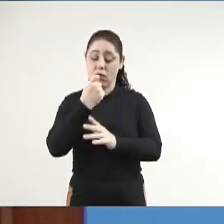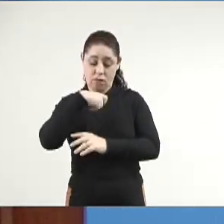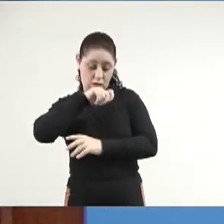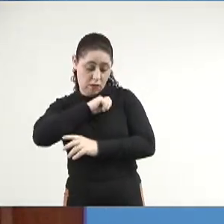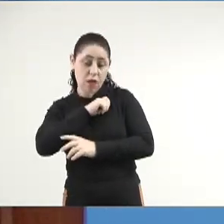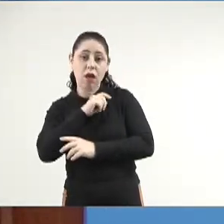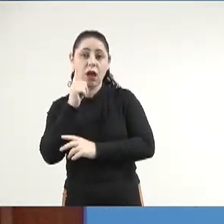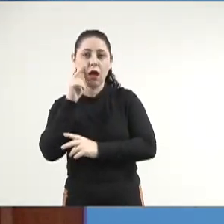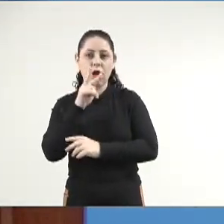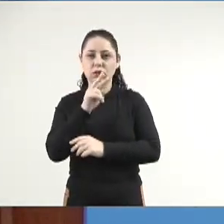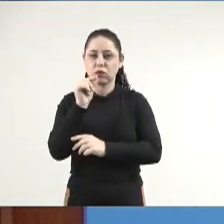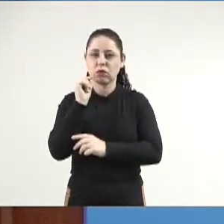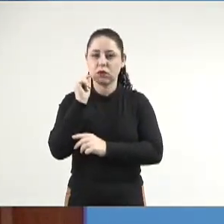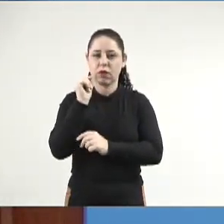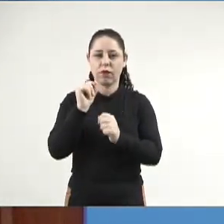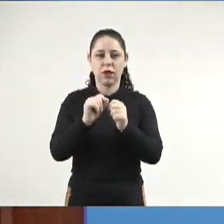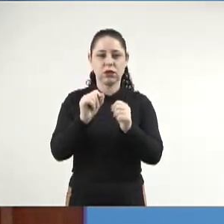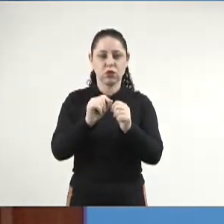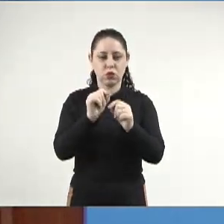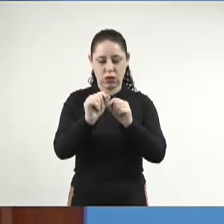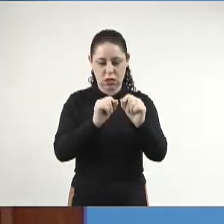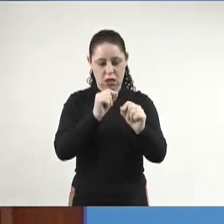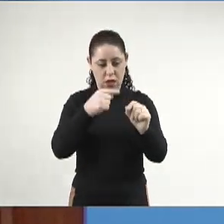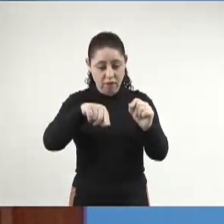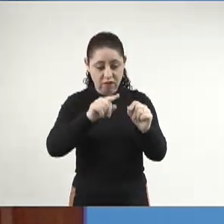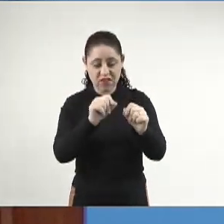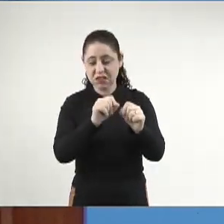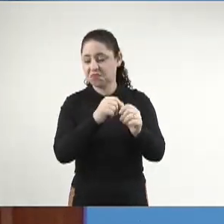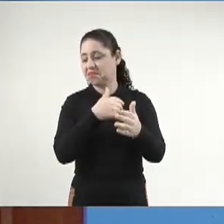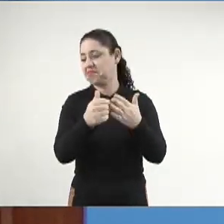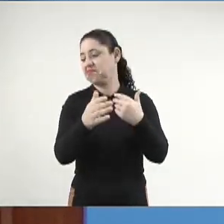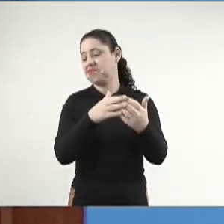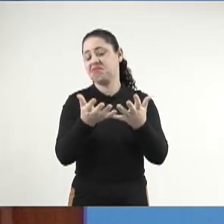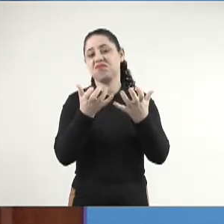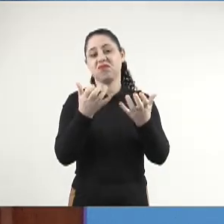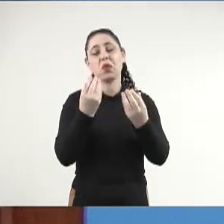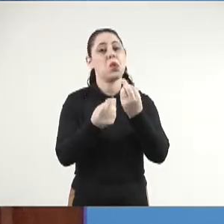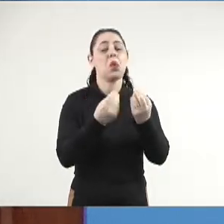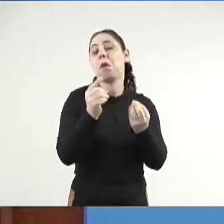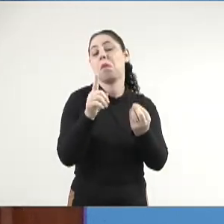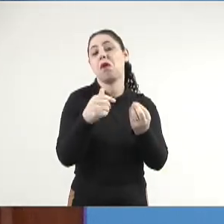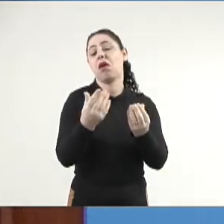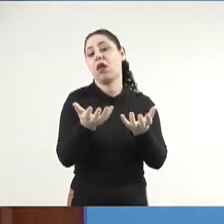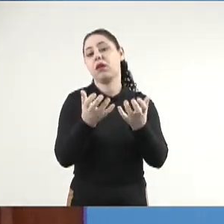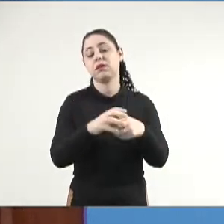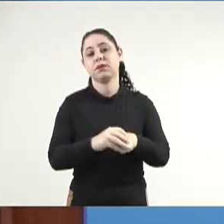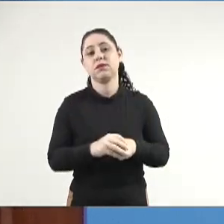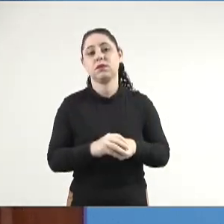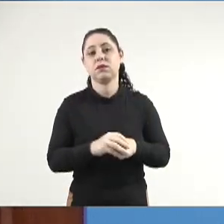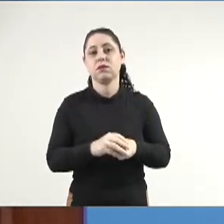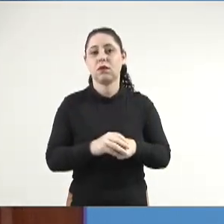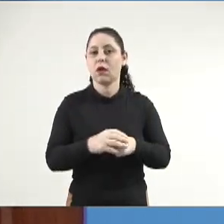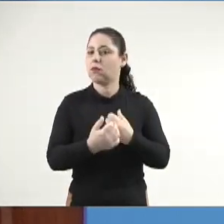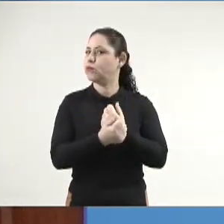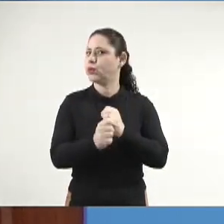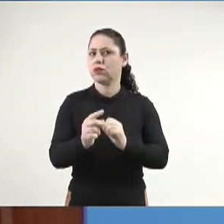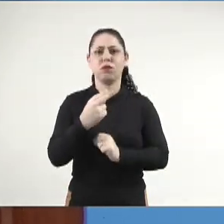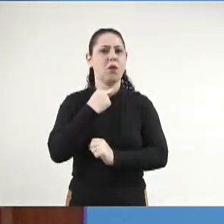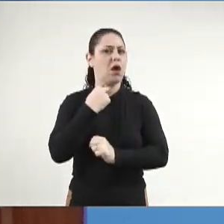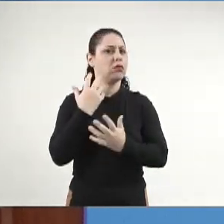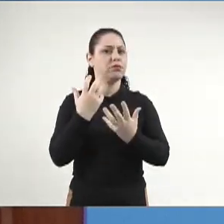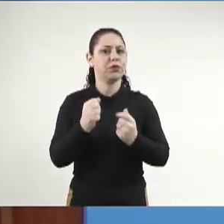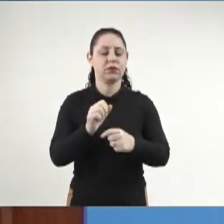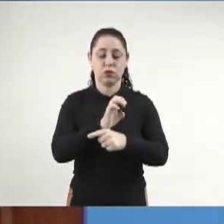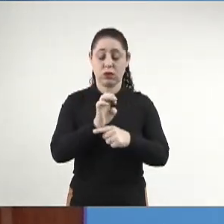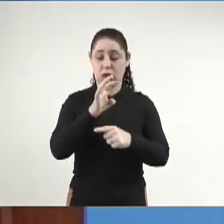fiscalização, leva a o que nós estamos vendo acontecer, e nós podemos permitir que o Mato Grosso do Sul,